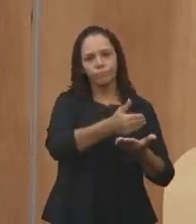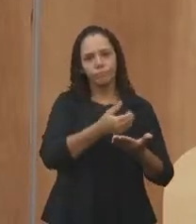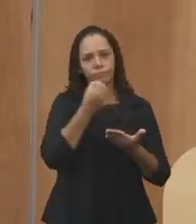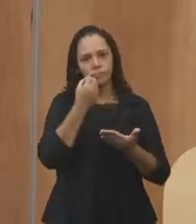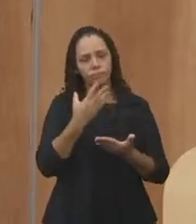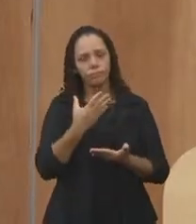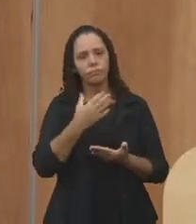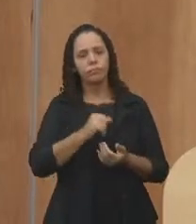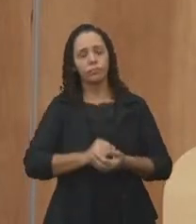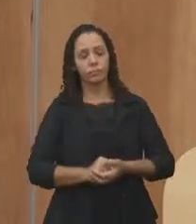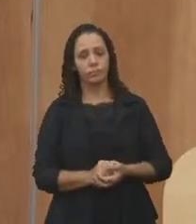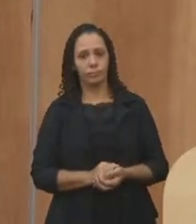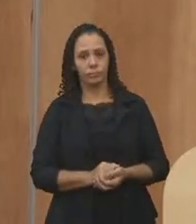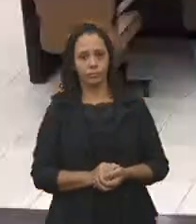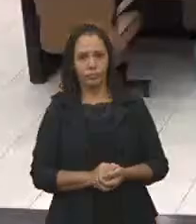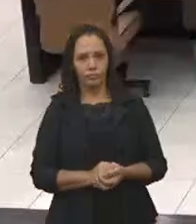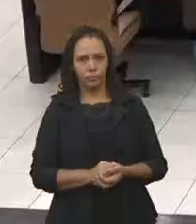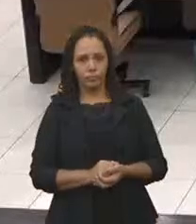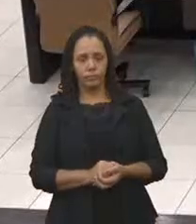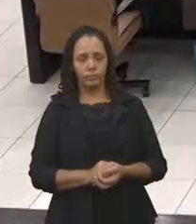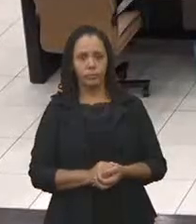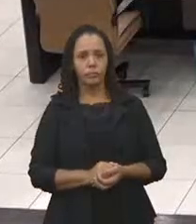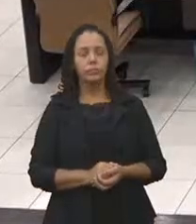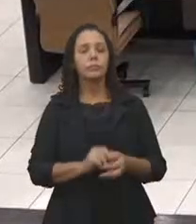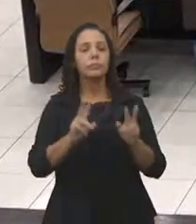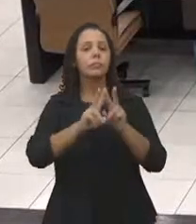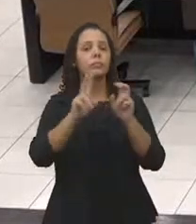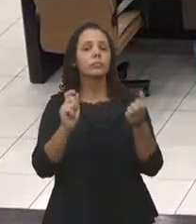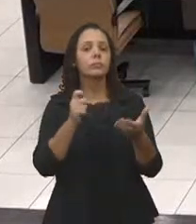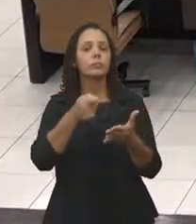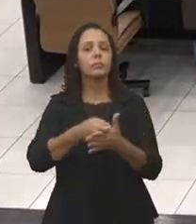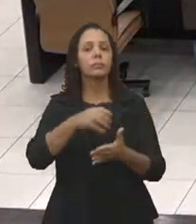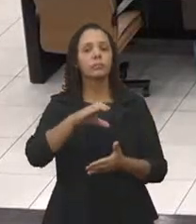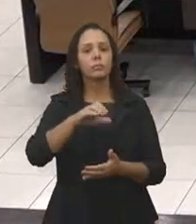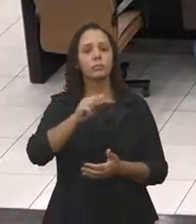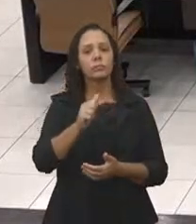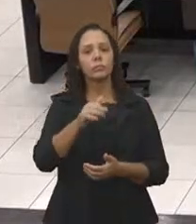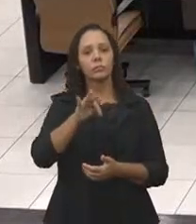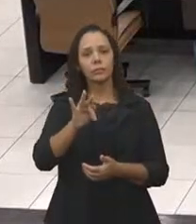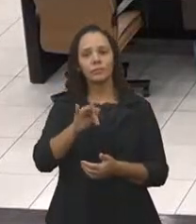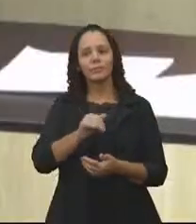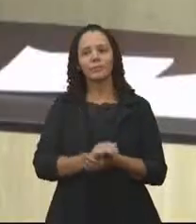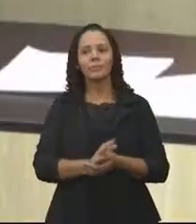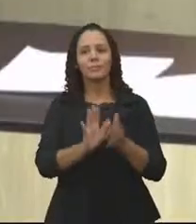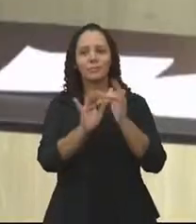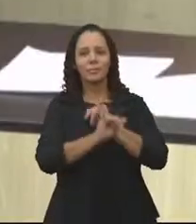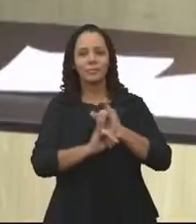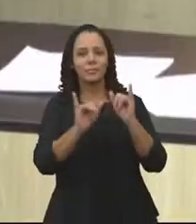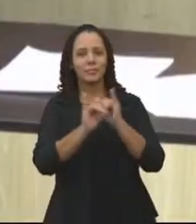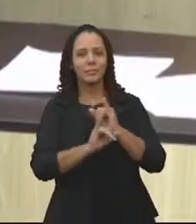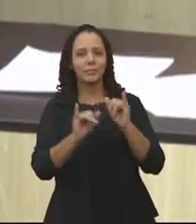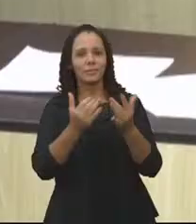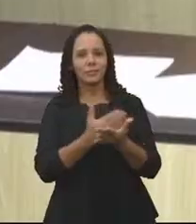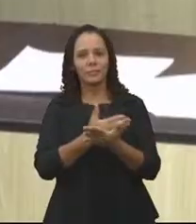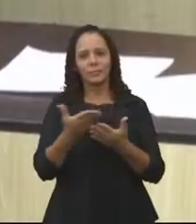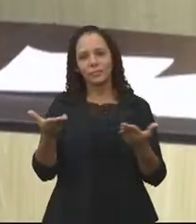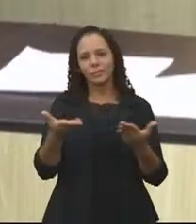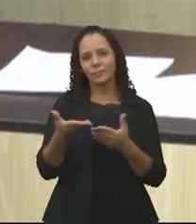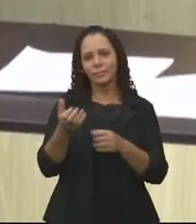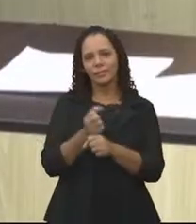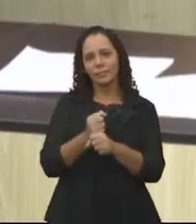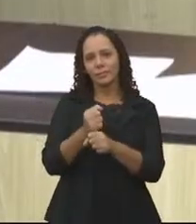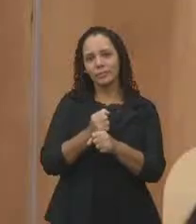prefeitura. Perfeito, Guilherme. Em relação aos pagamentos do CAF, né, só para poder informar, os pagamentos começam esse ano também,